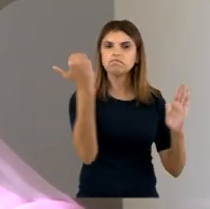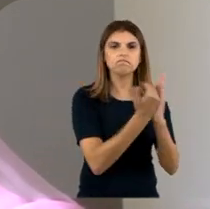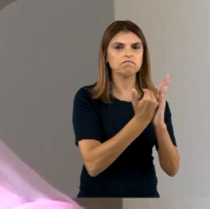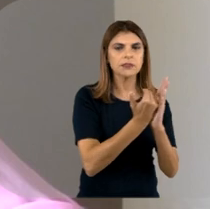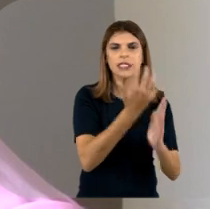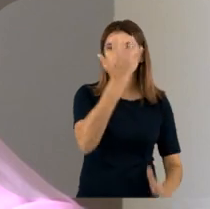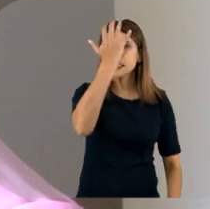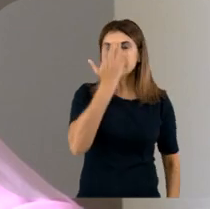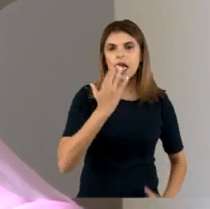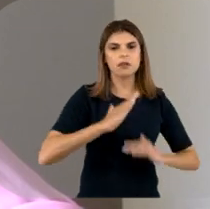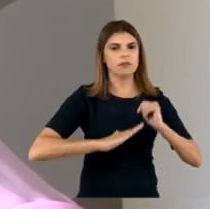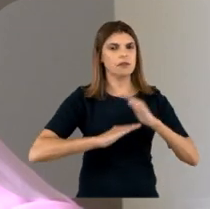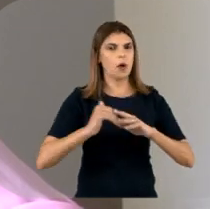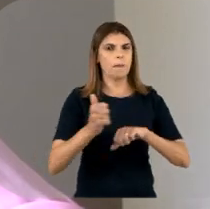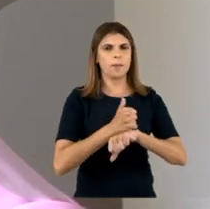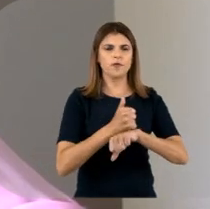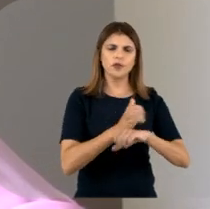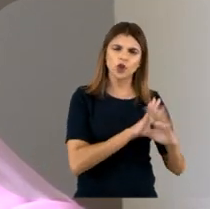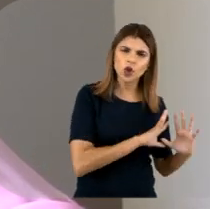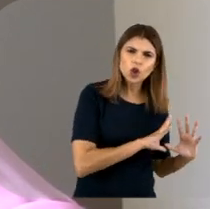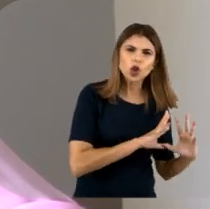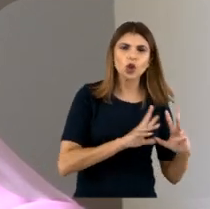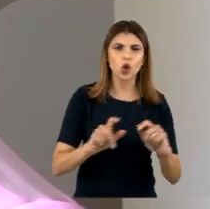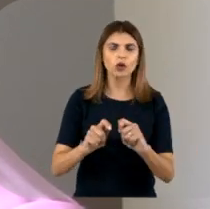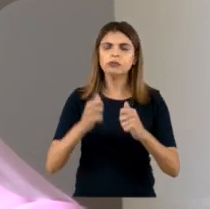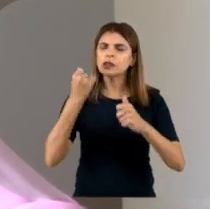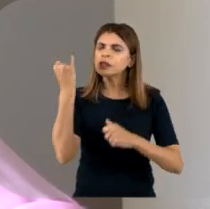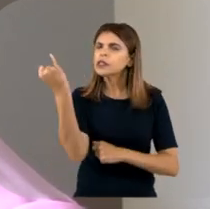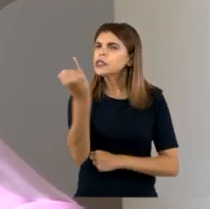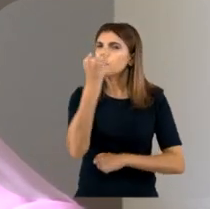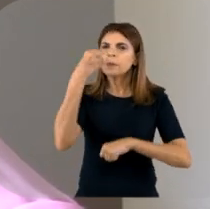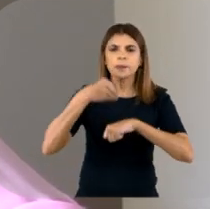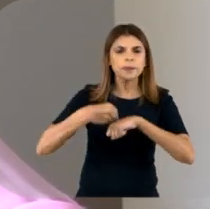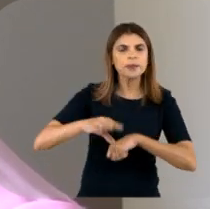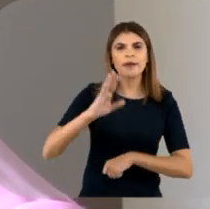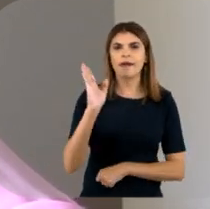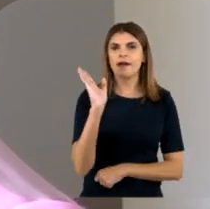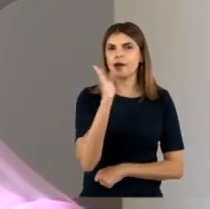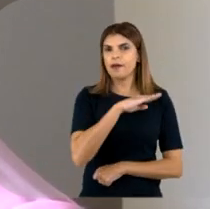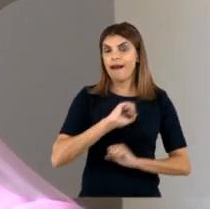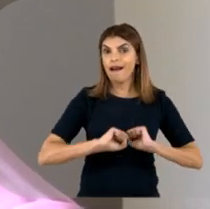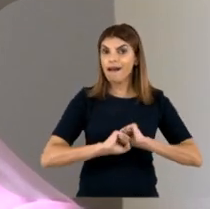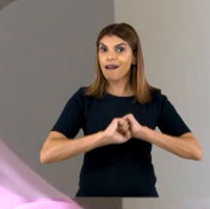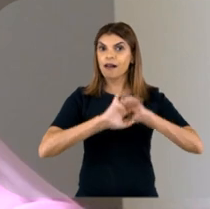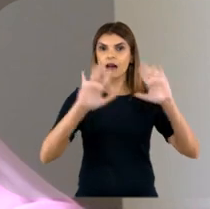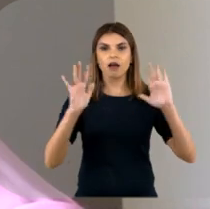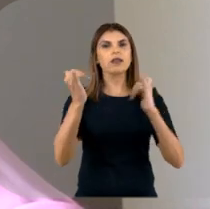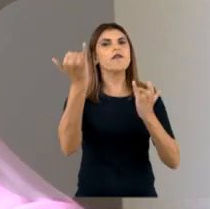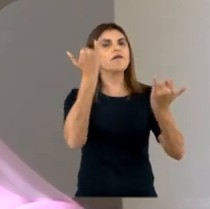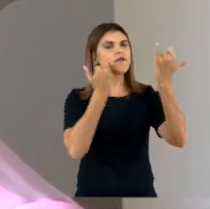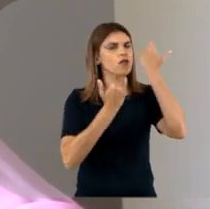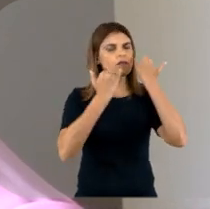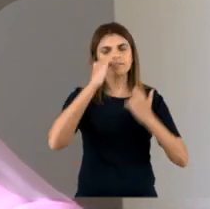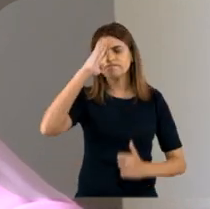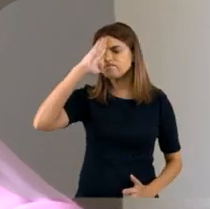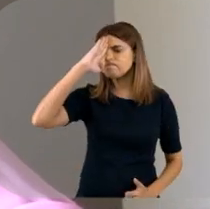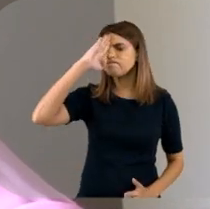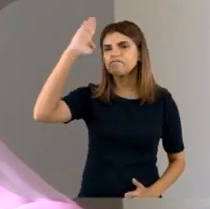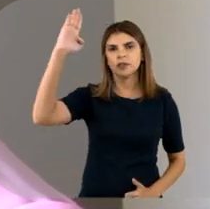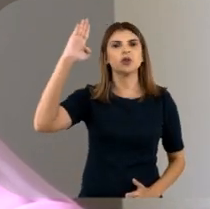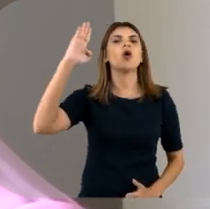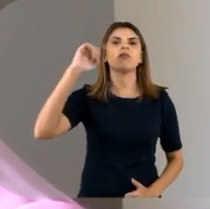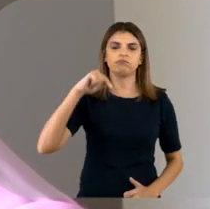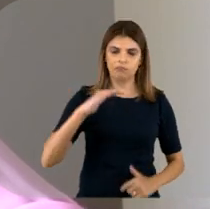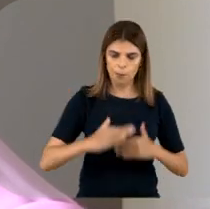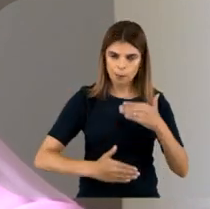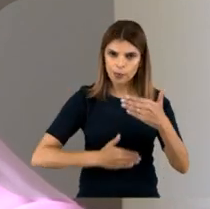sério por todos os profissionais. Então é importante ter muito claro que o acesso à informação é